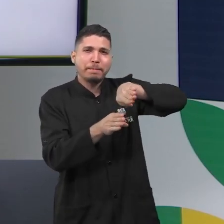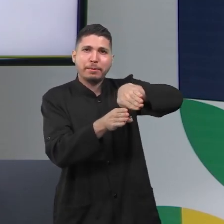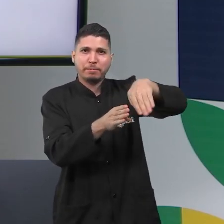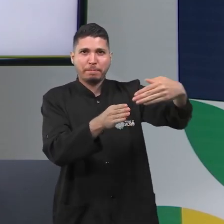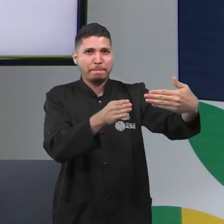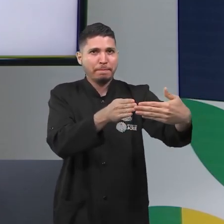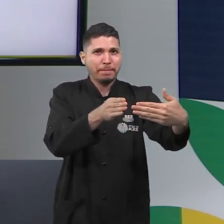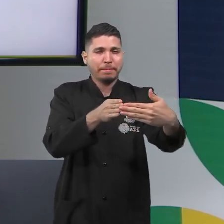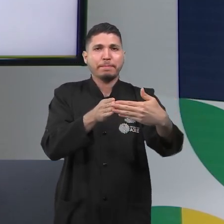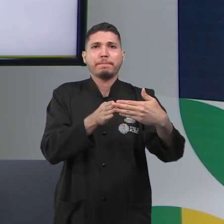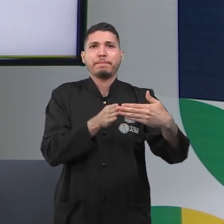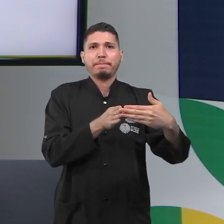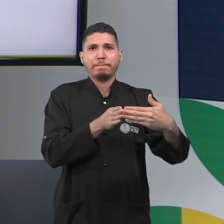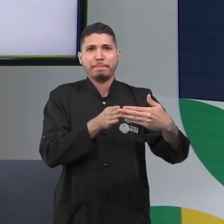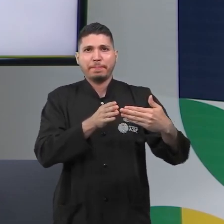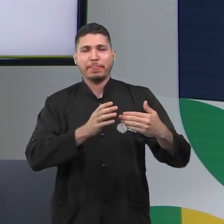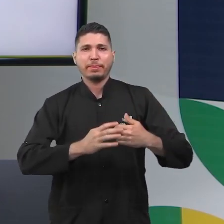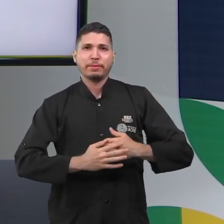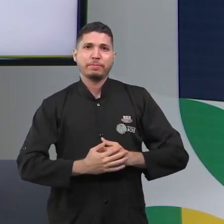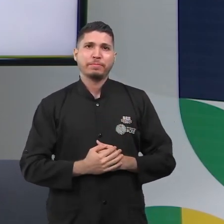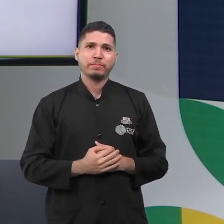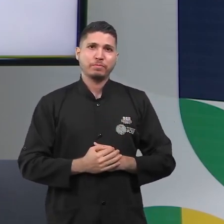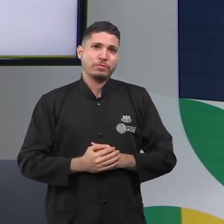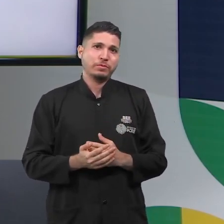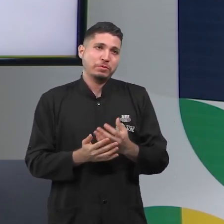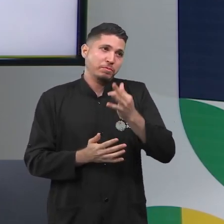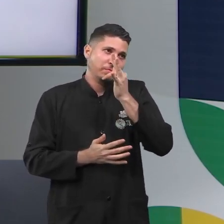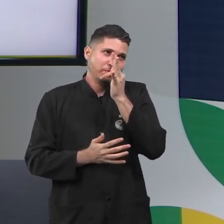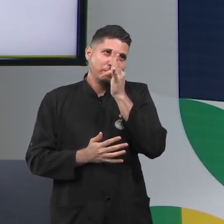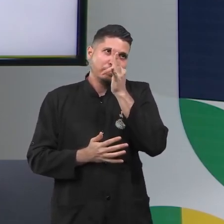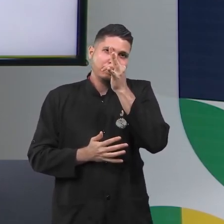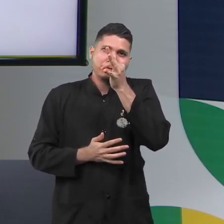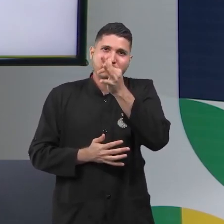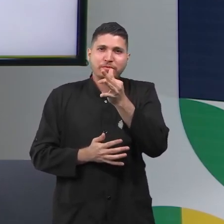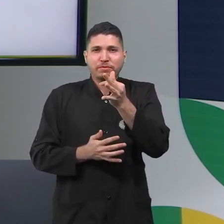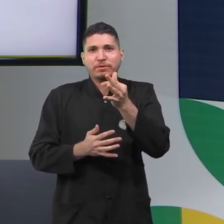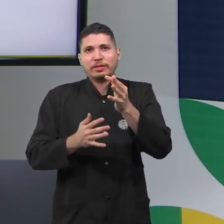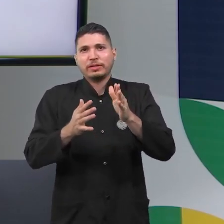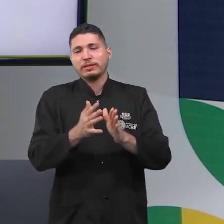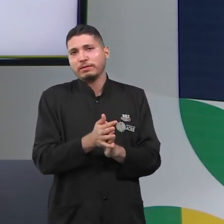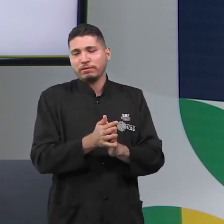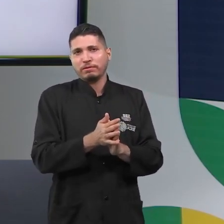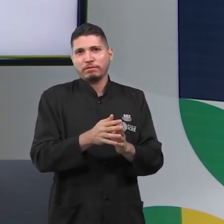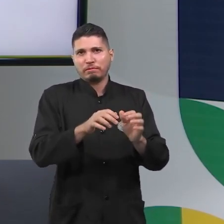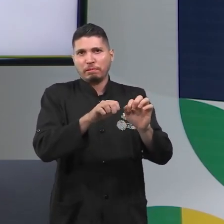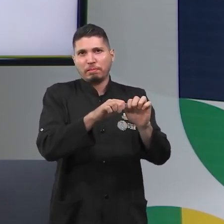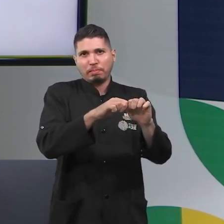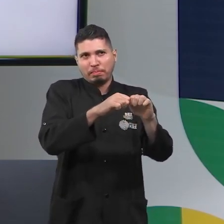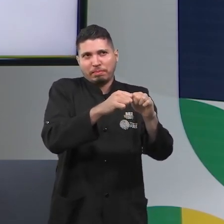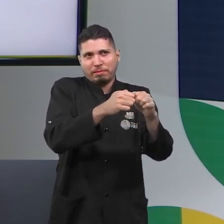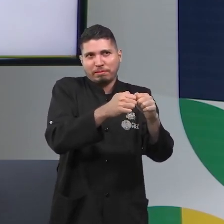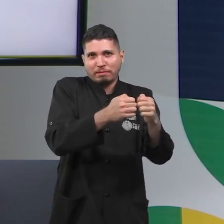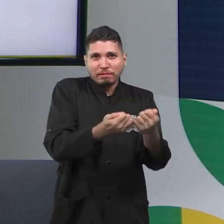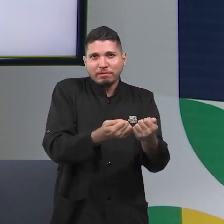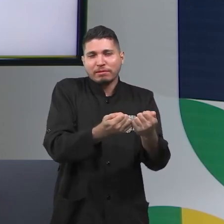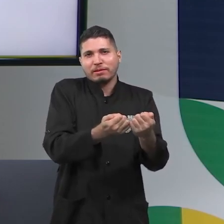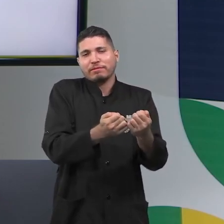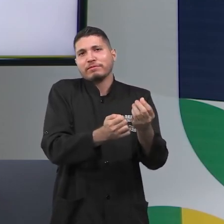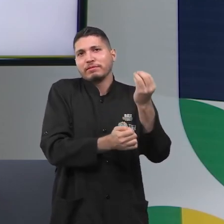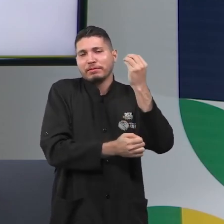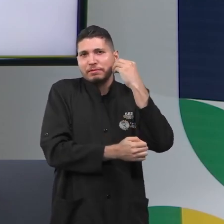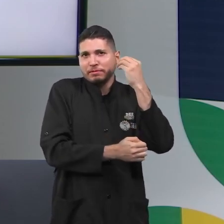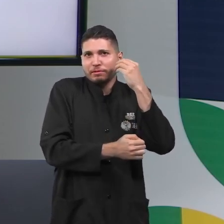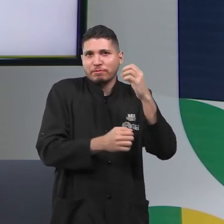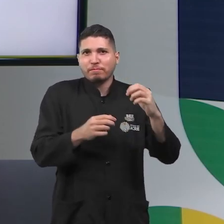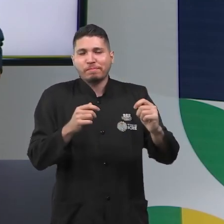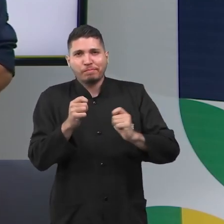lá, ok? Até aquilo um dia decantar tudo, evaporar toda a água e ficar algo mais sólido. O